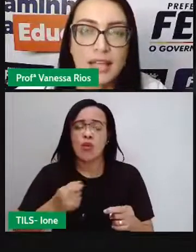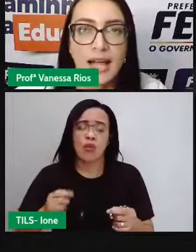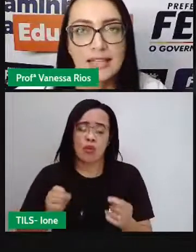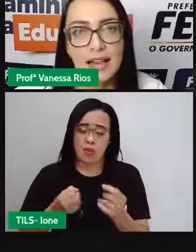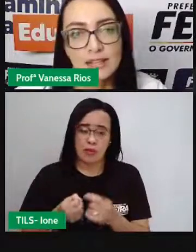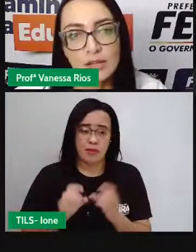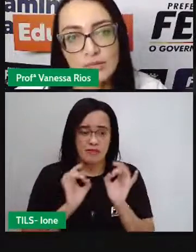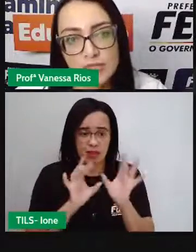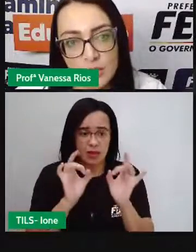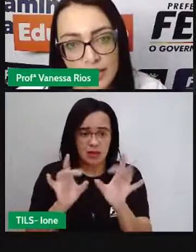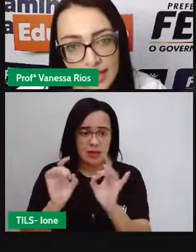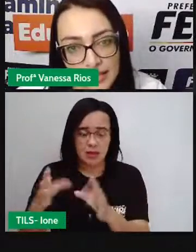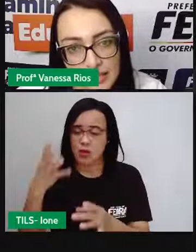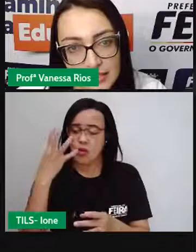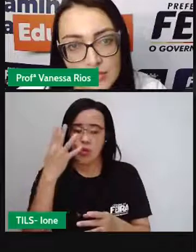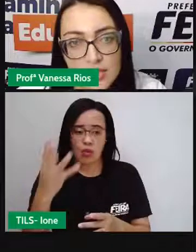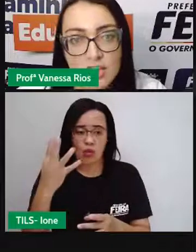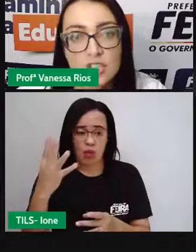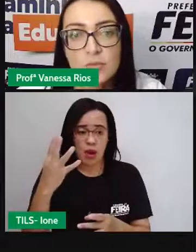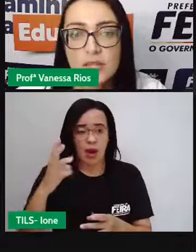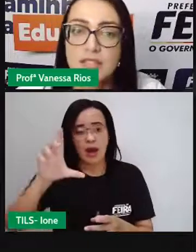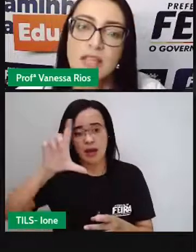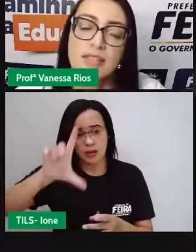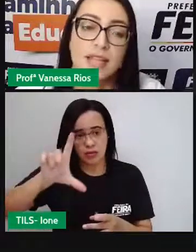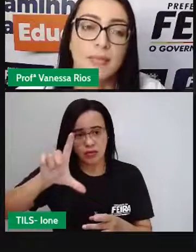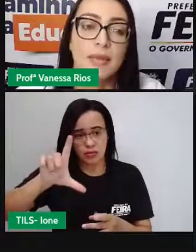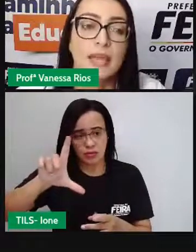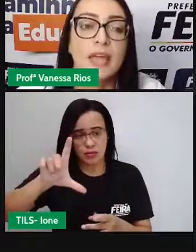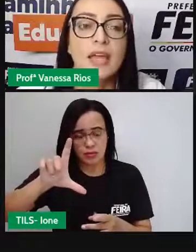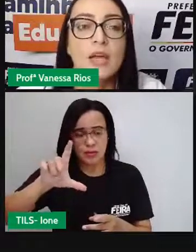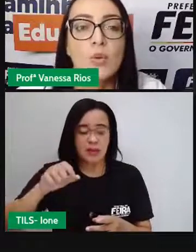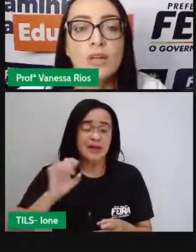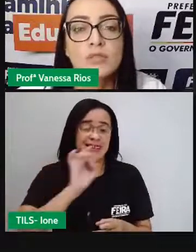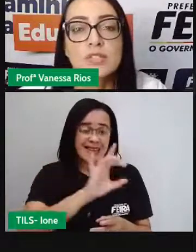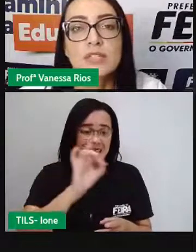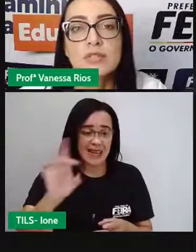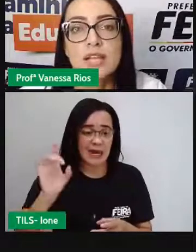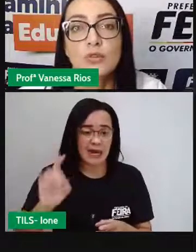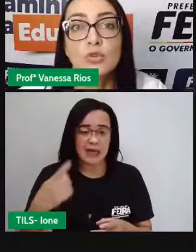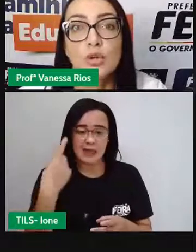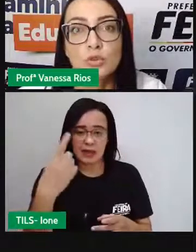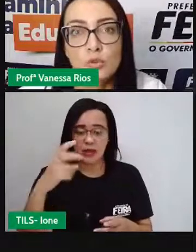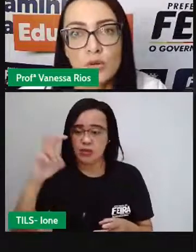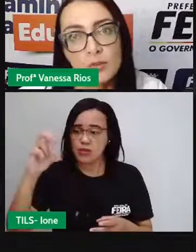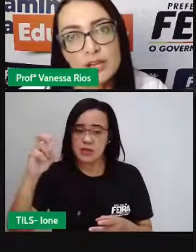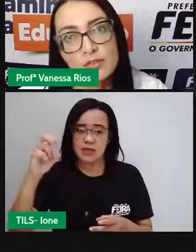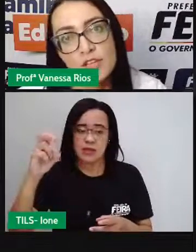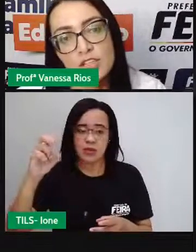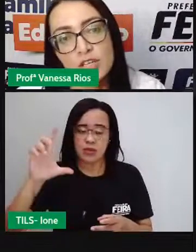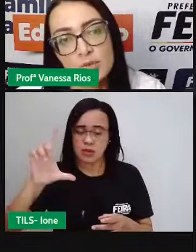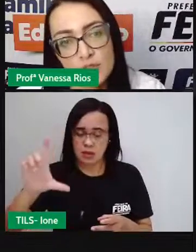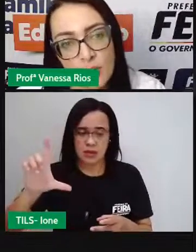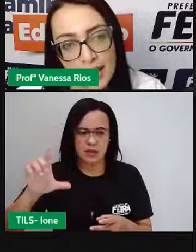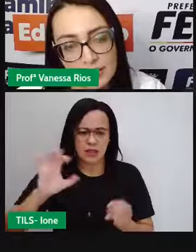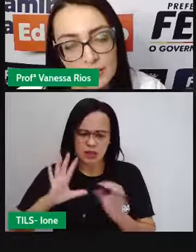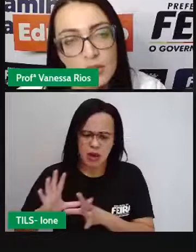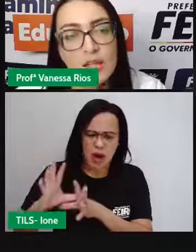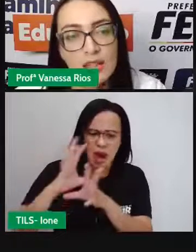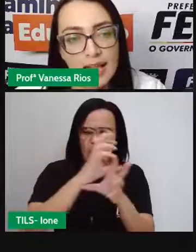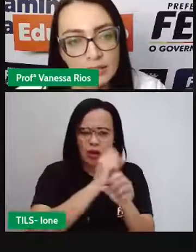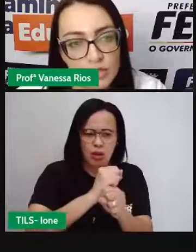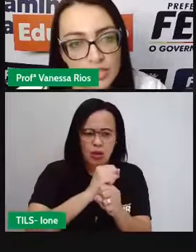latões, cada latão com 50 litros, e a gente precisa saber quantos litros ao todo, quando ele vende os